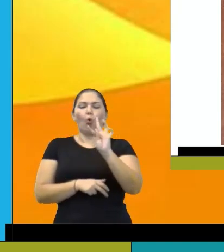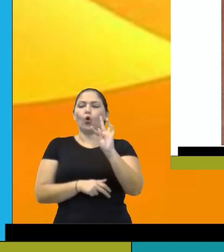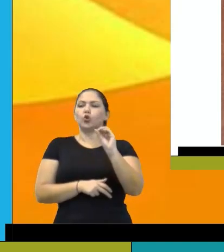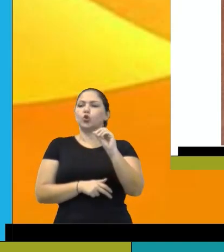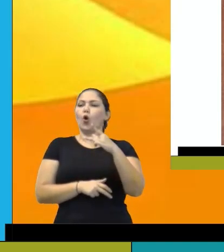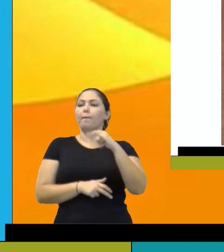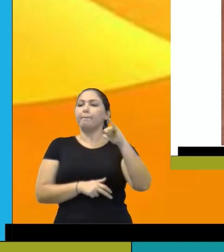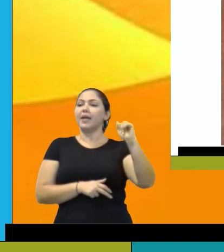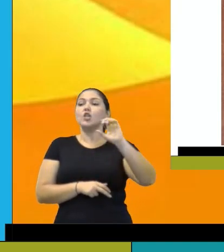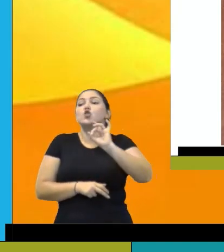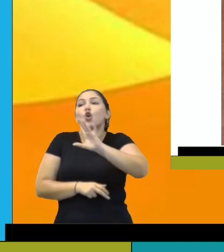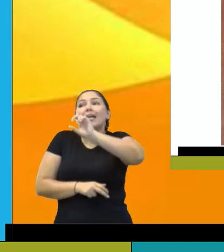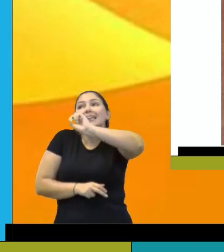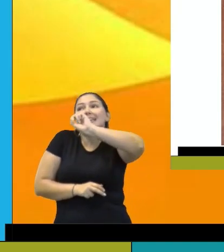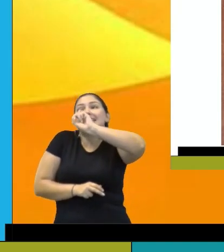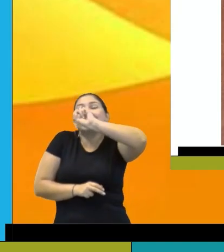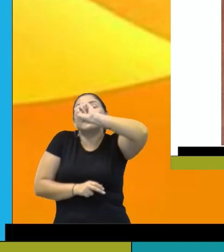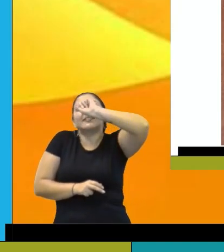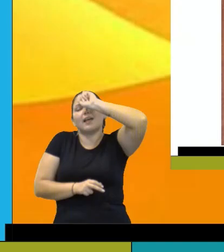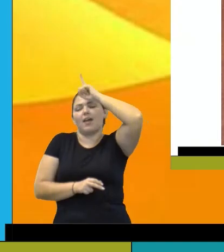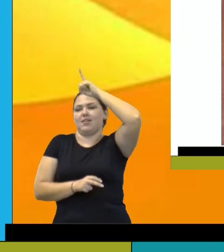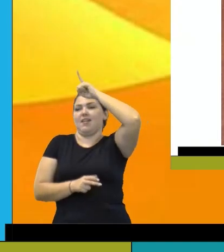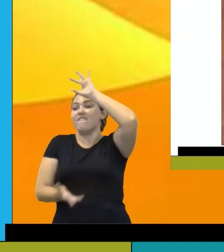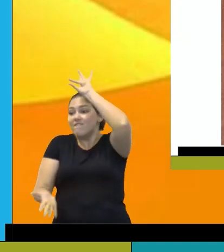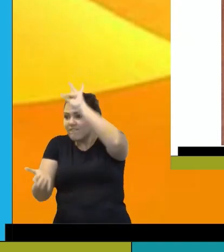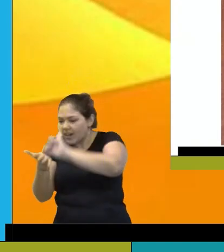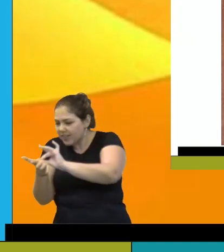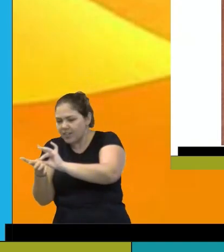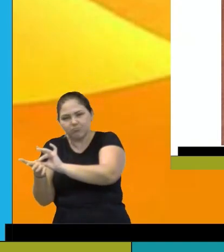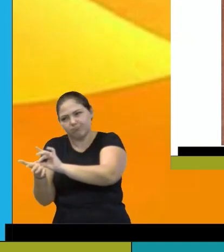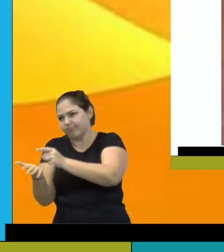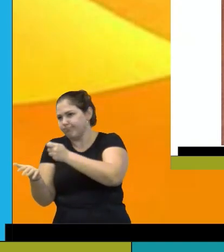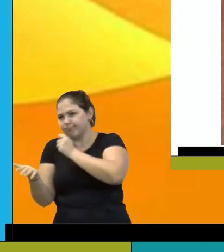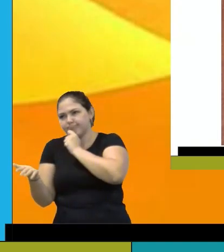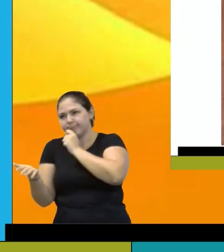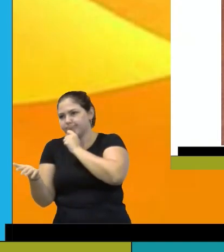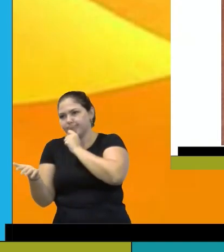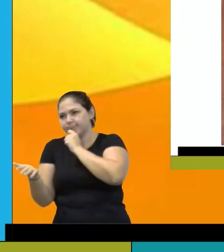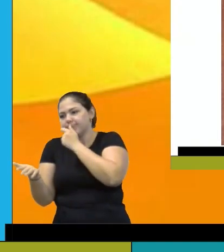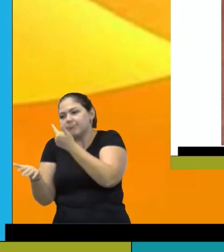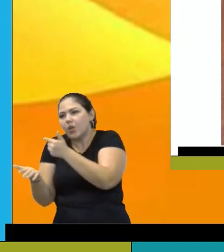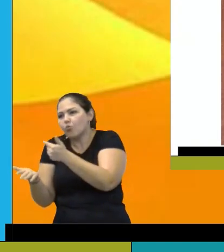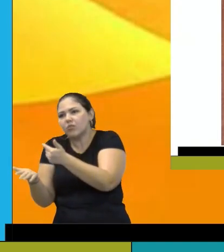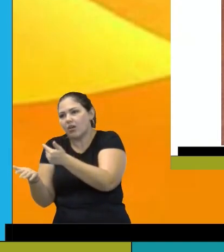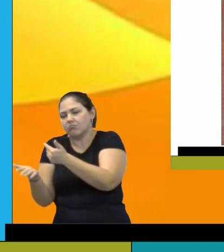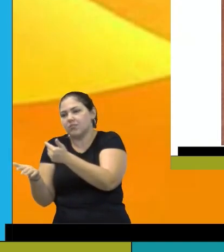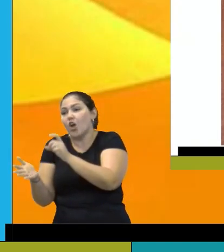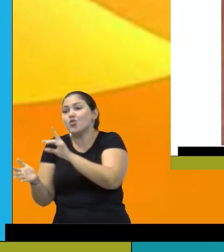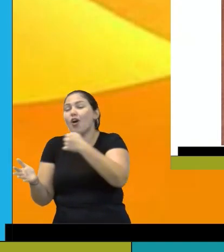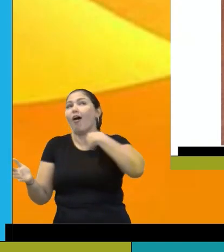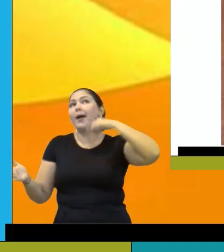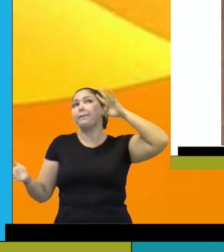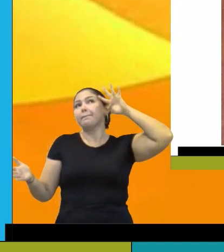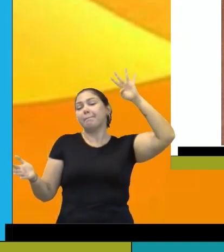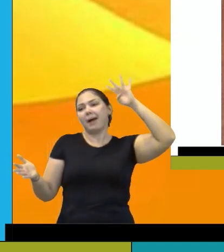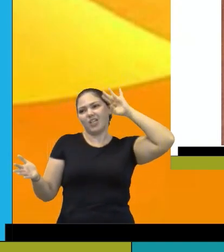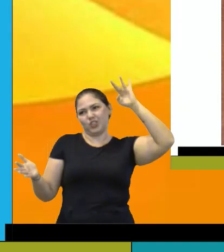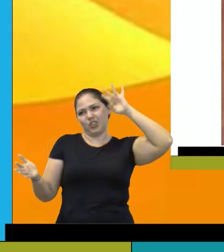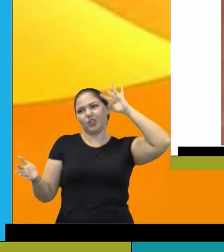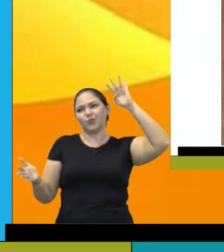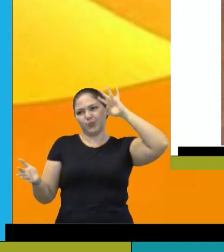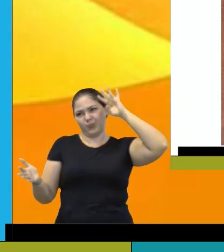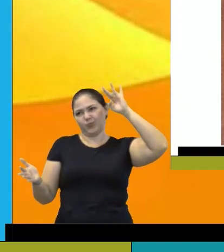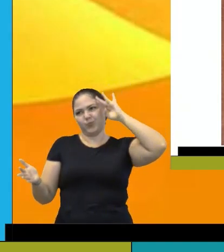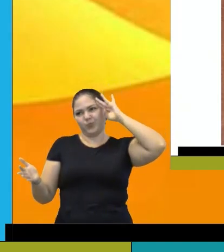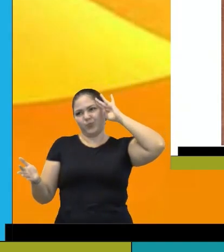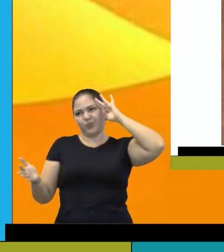uma idealização. Porém, a idealização nada mais é do que um processo de construção de